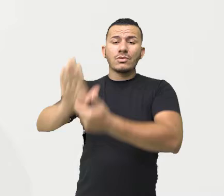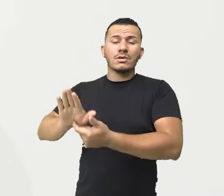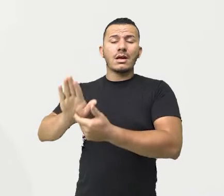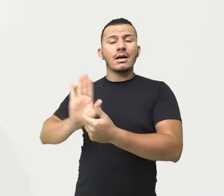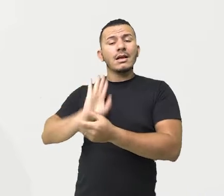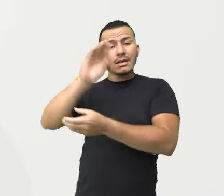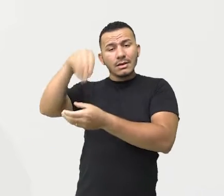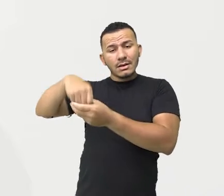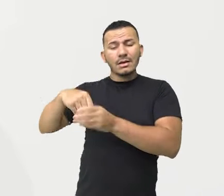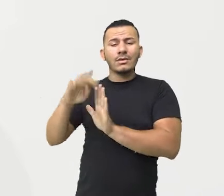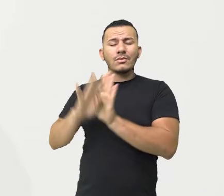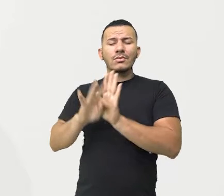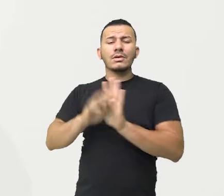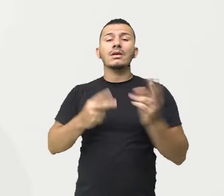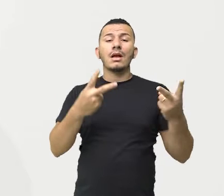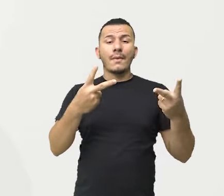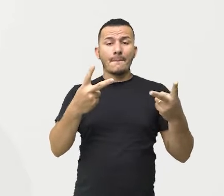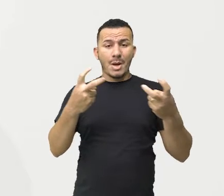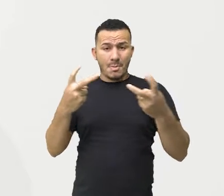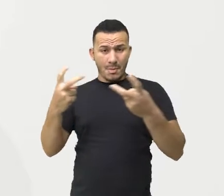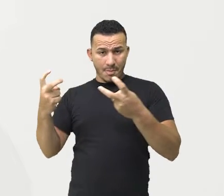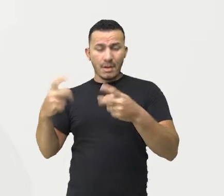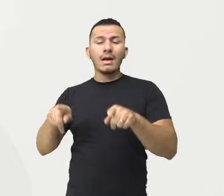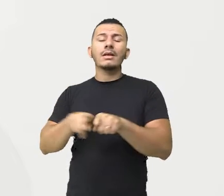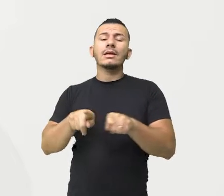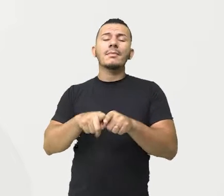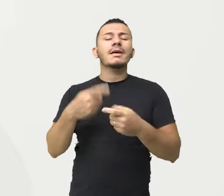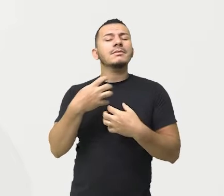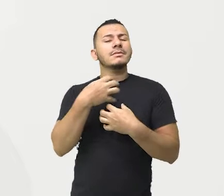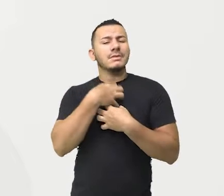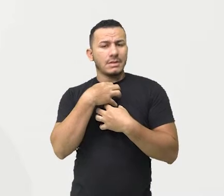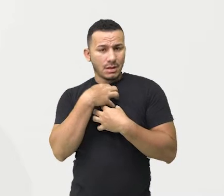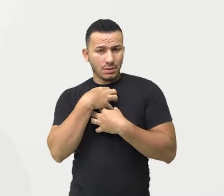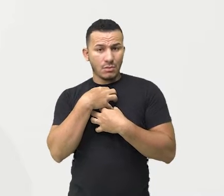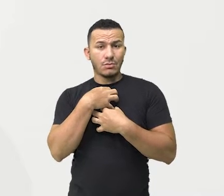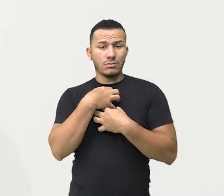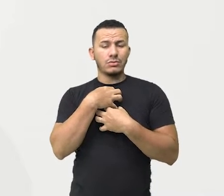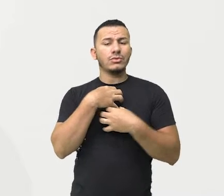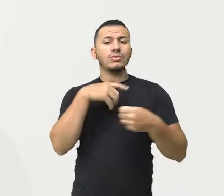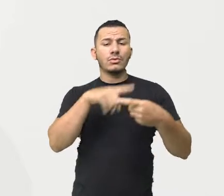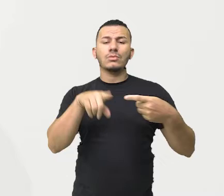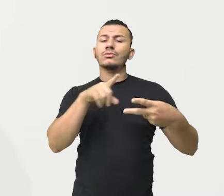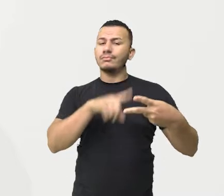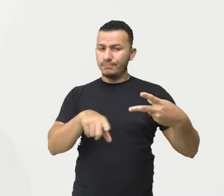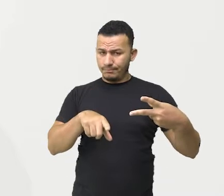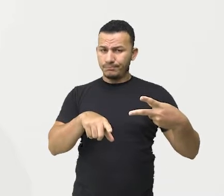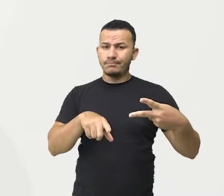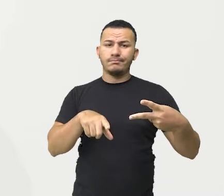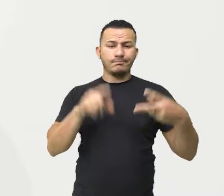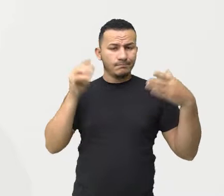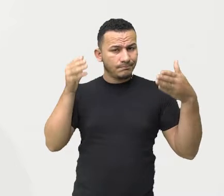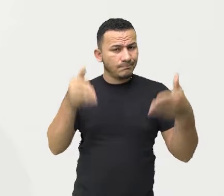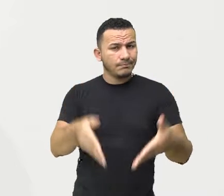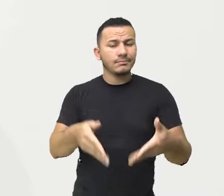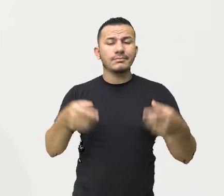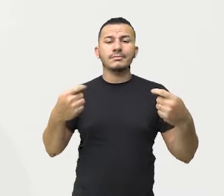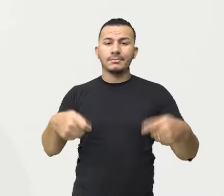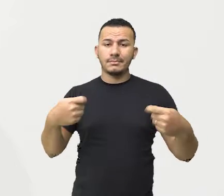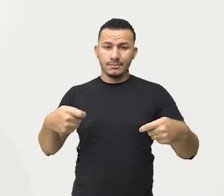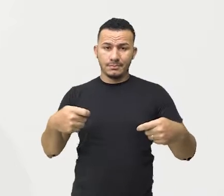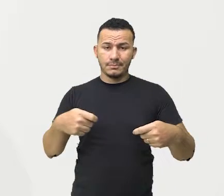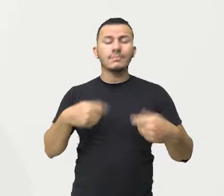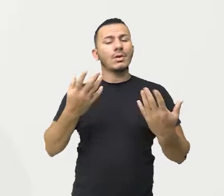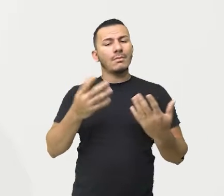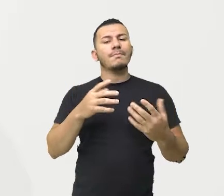observações e sensações. Pensem bastante a respeito disso, concentrem-se nisso.